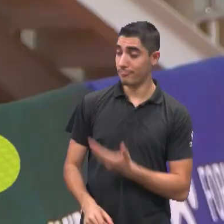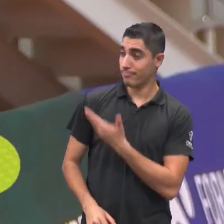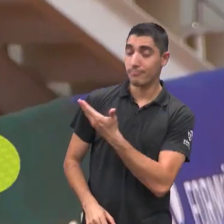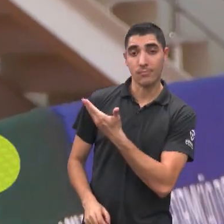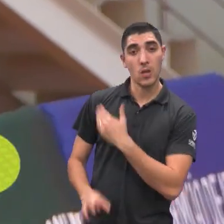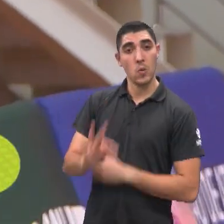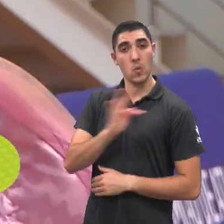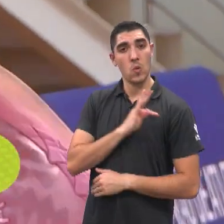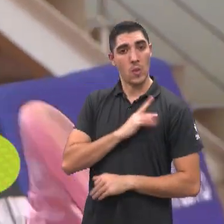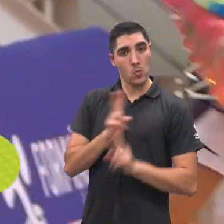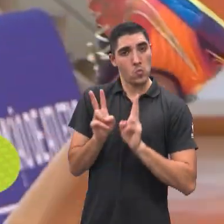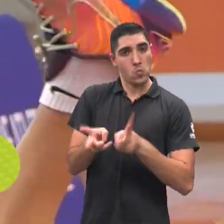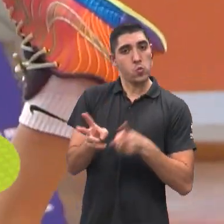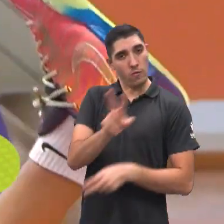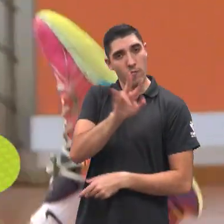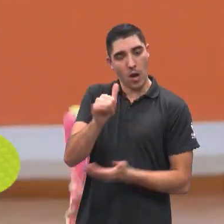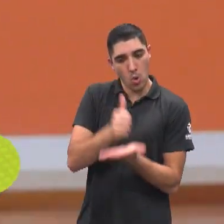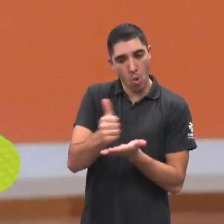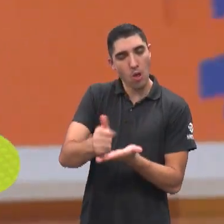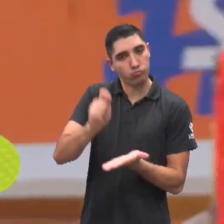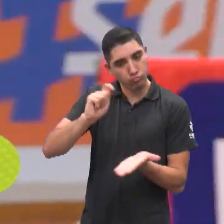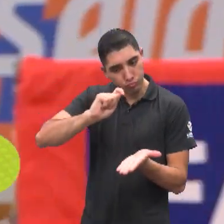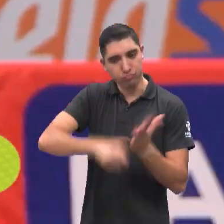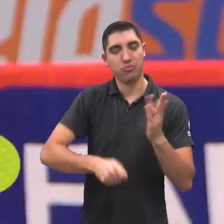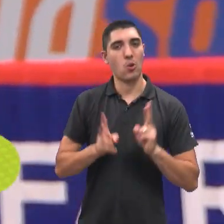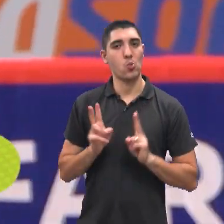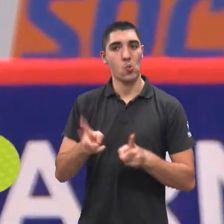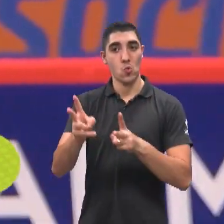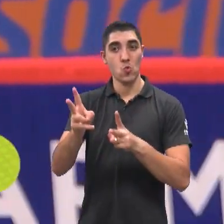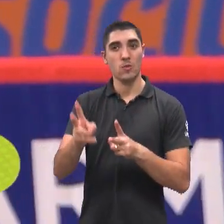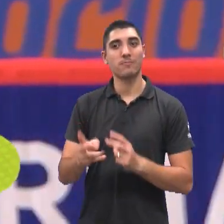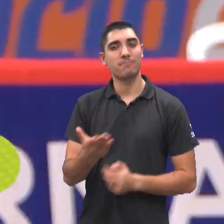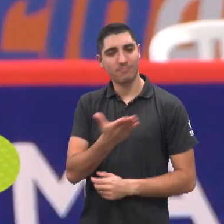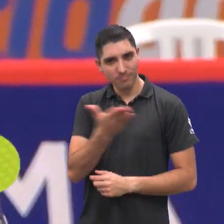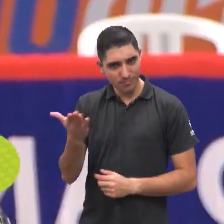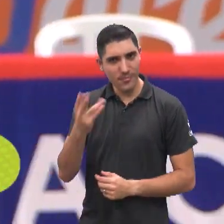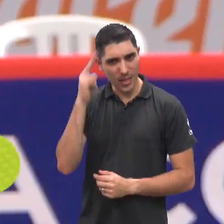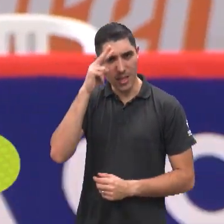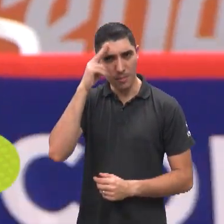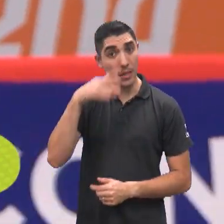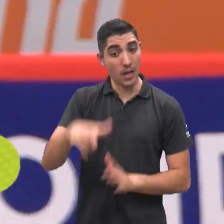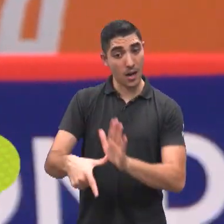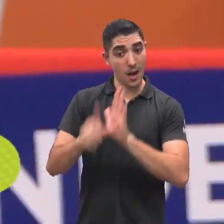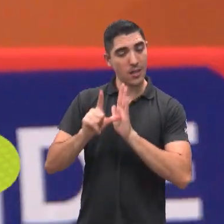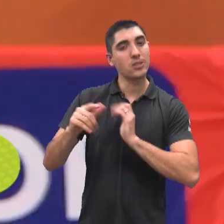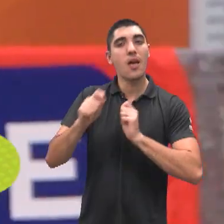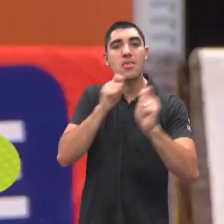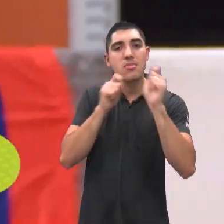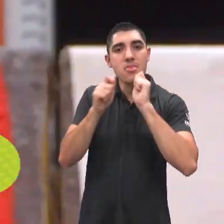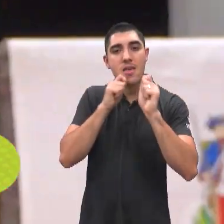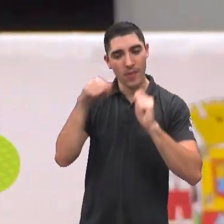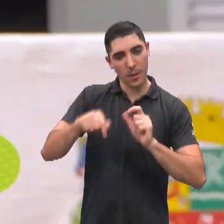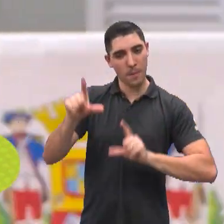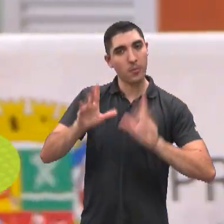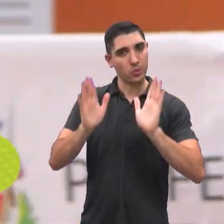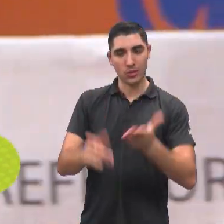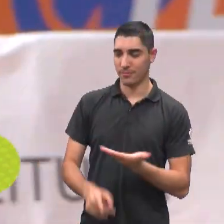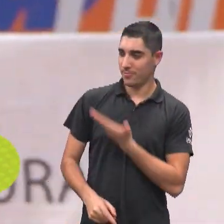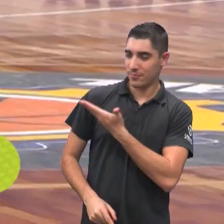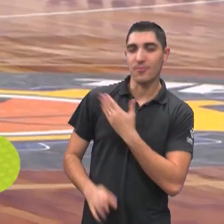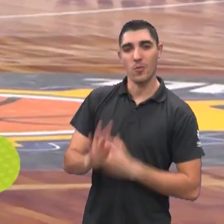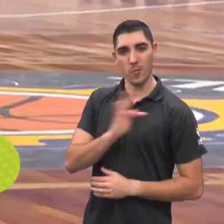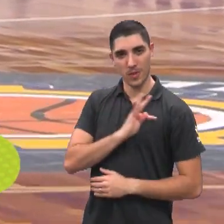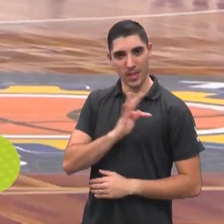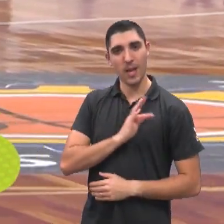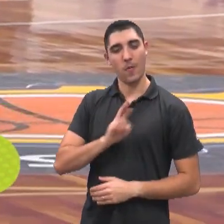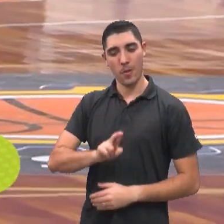Regis Marrelli. O pessoal que acompanha o Hora do Esporte deve se lembrar que nós entrevistamos o Regis aqui no Lineu de Moura ao fim da